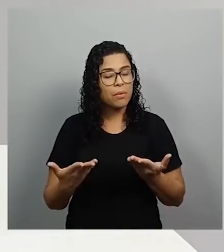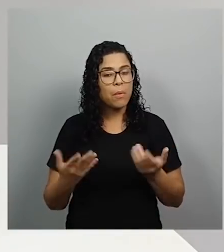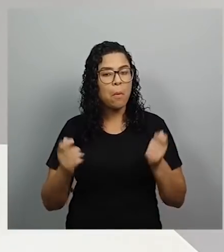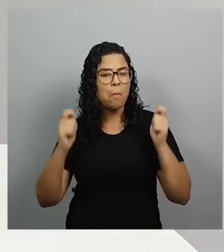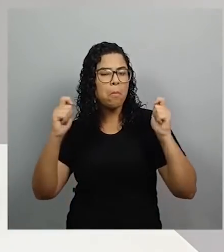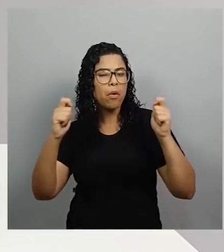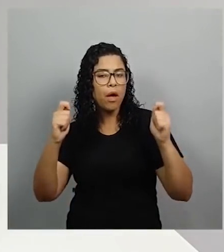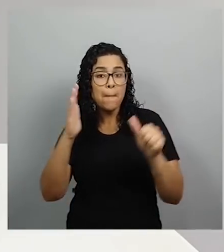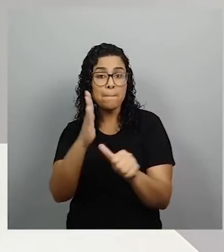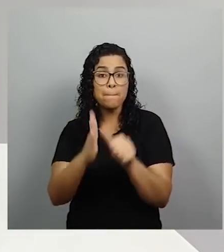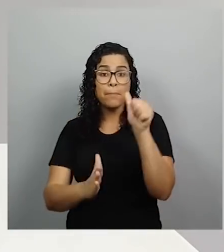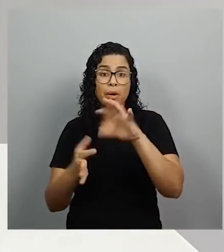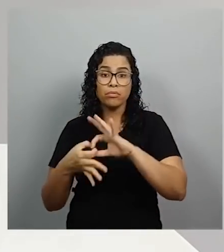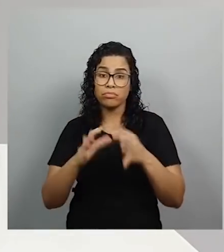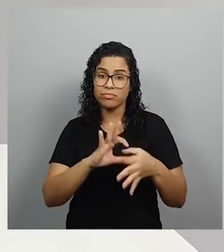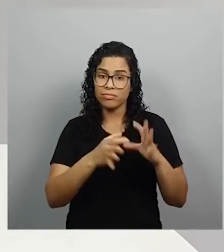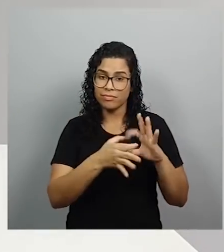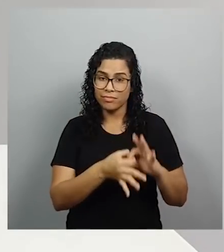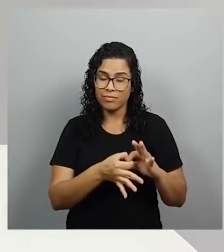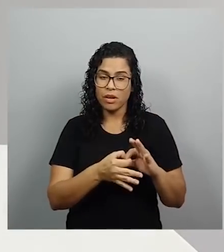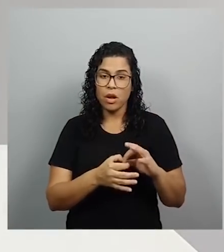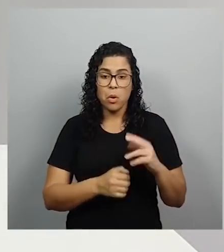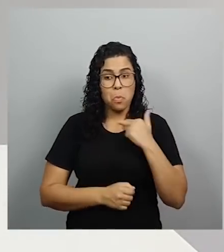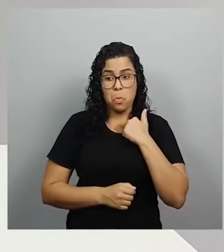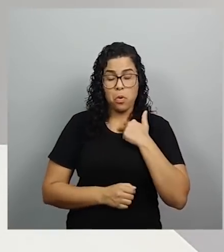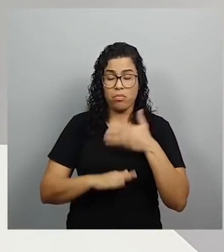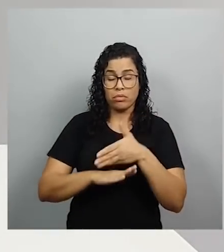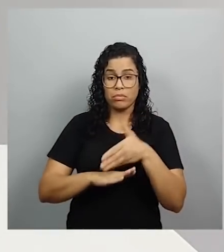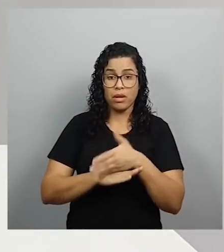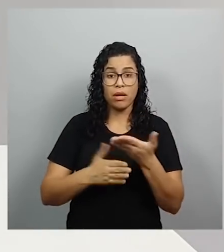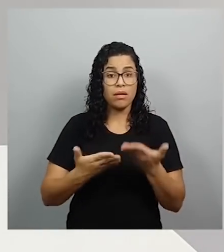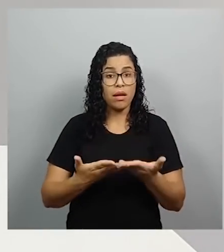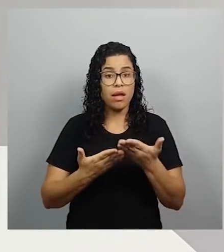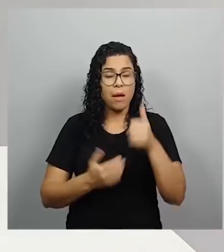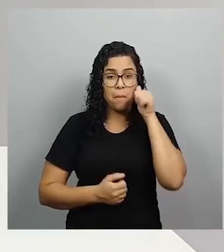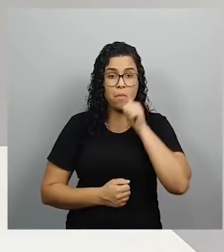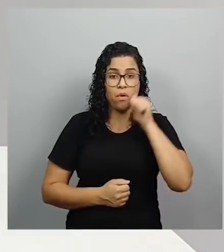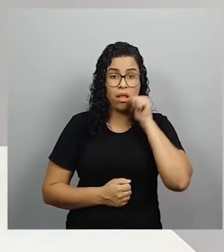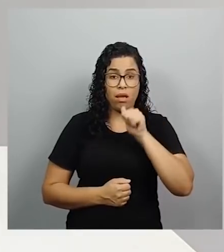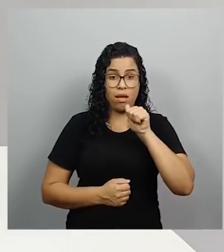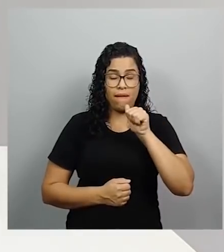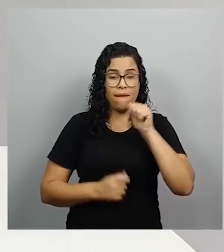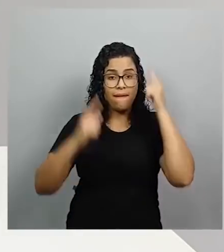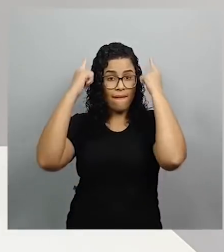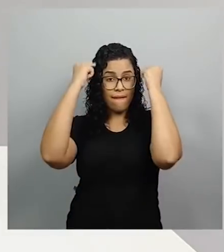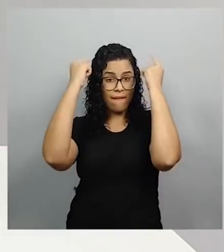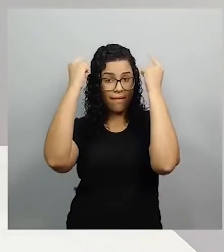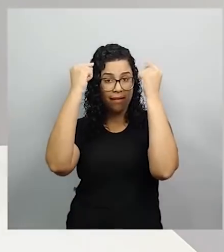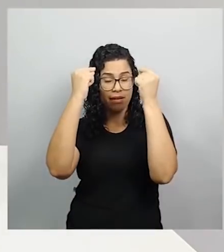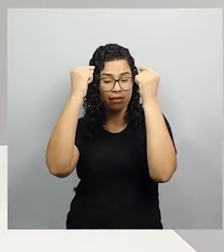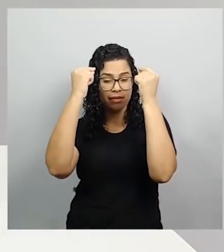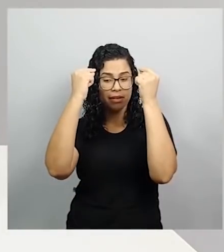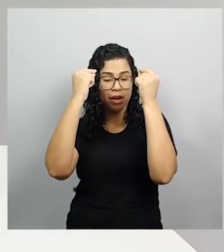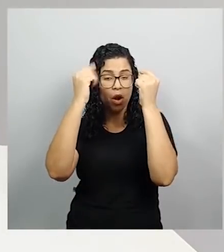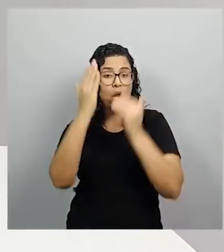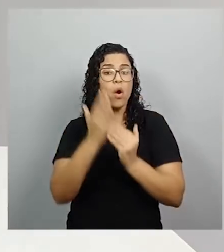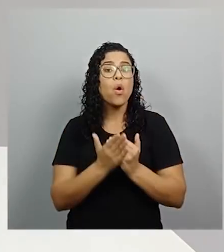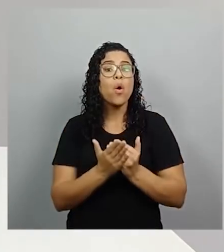naquele primeiro Jogos Olímpicos, por não poderem participar, a corredora grega Stamite